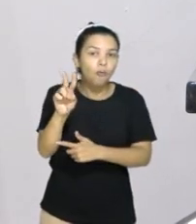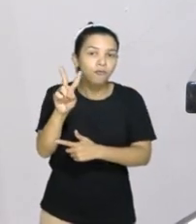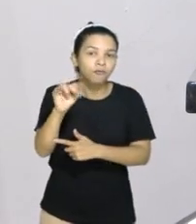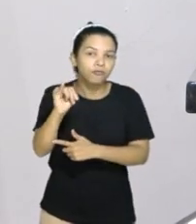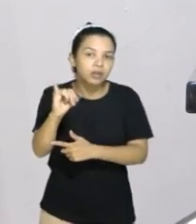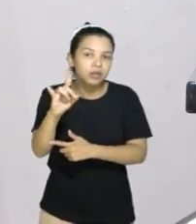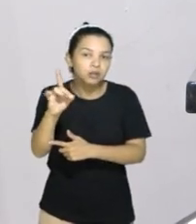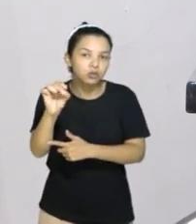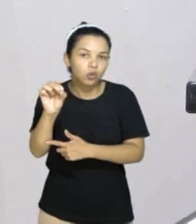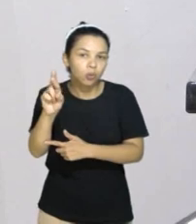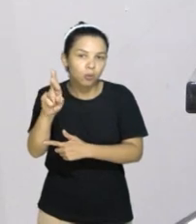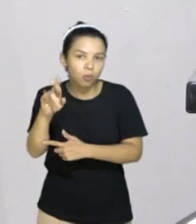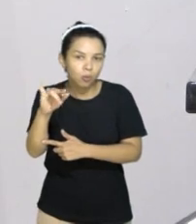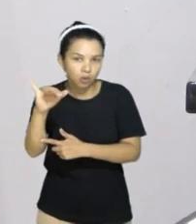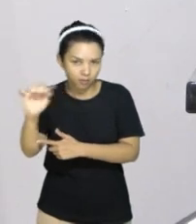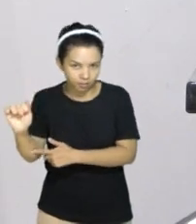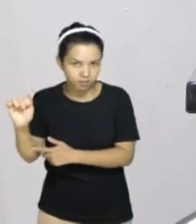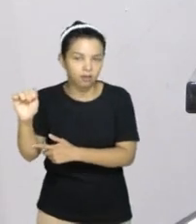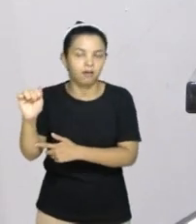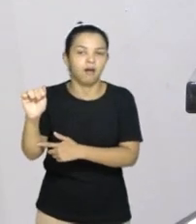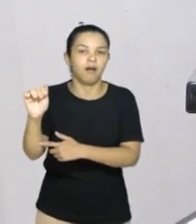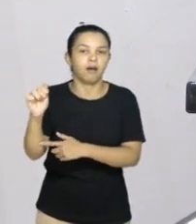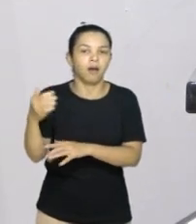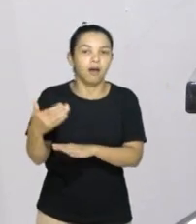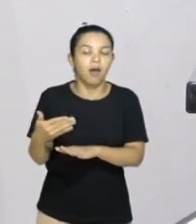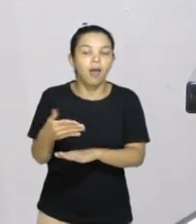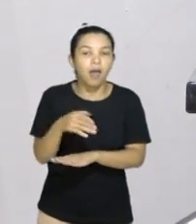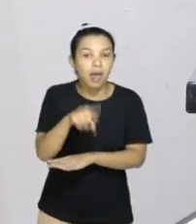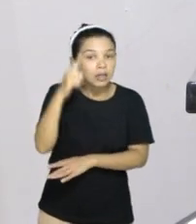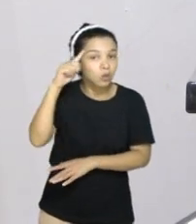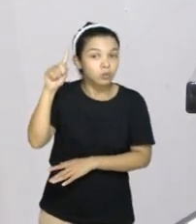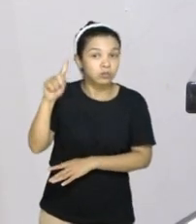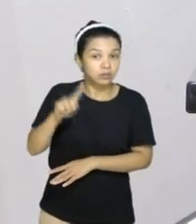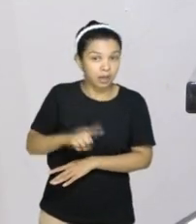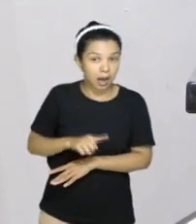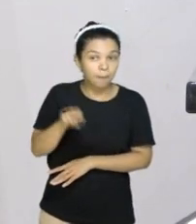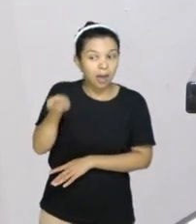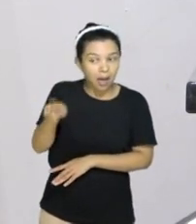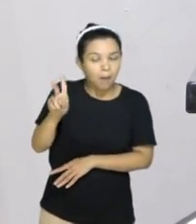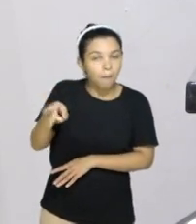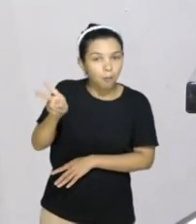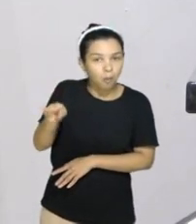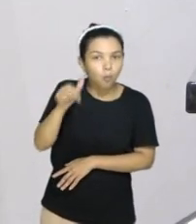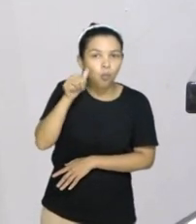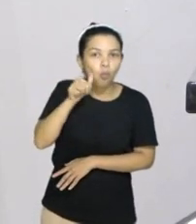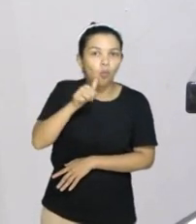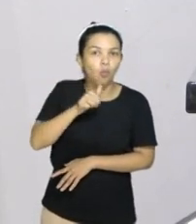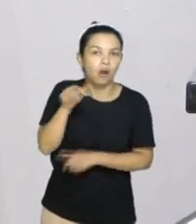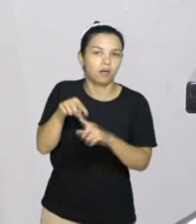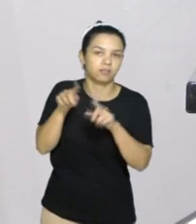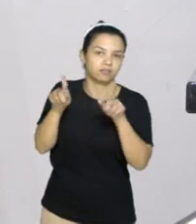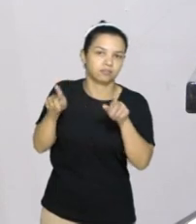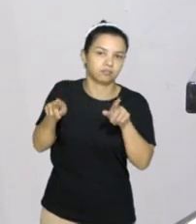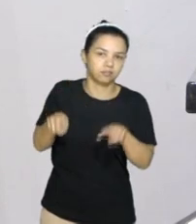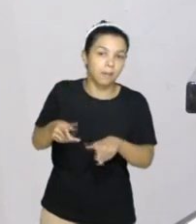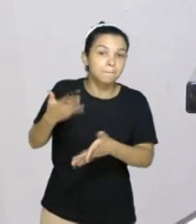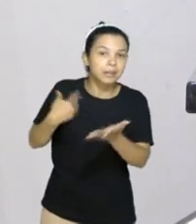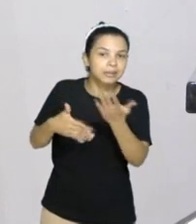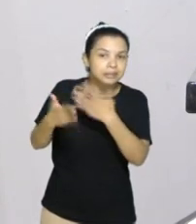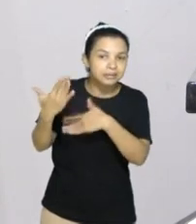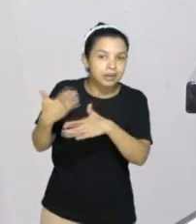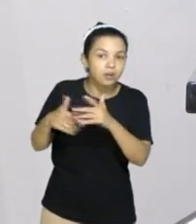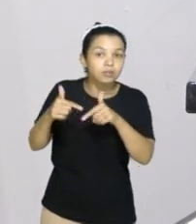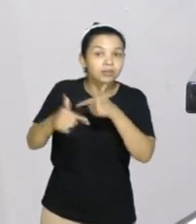sem saber eles e a própria servidora que era professora que é orientadora ali já trabalhou na